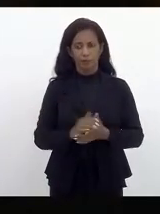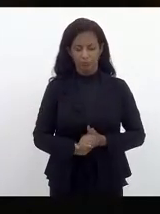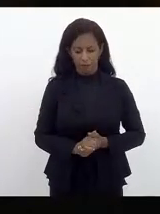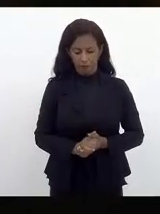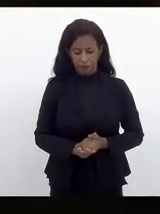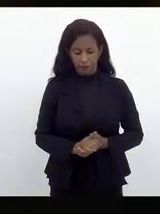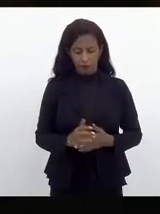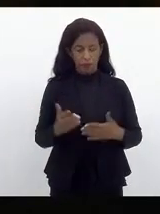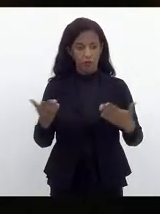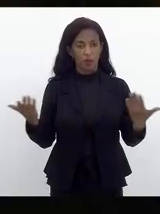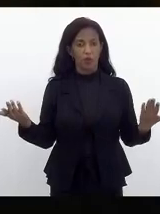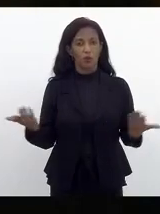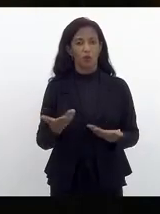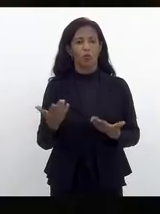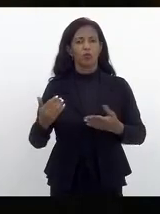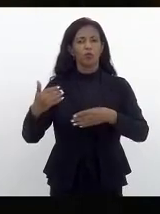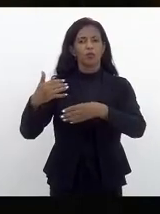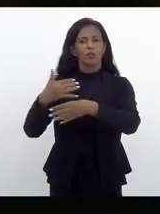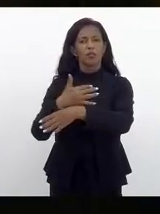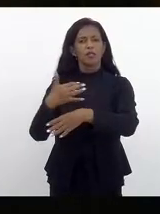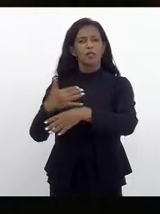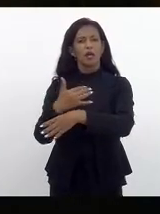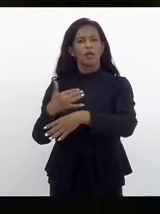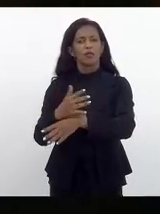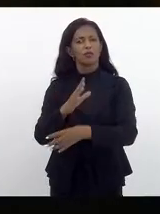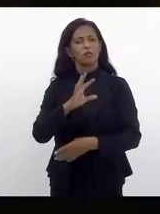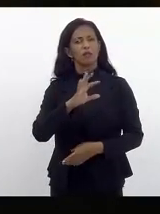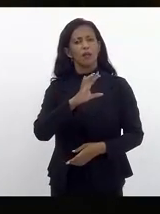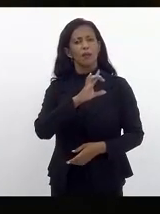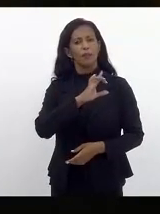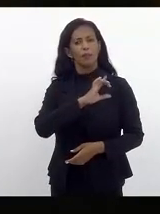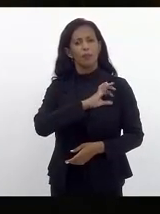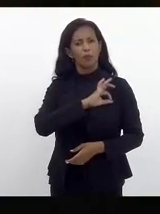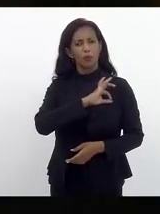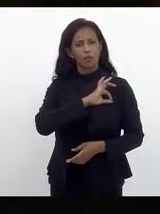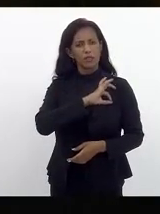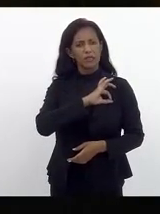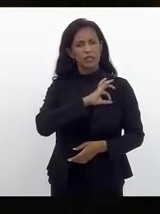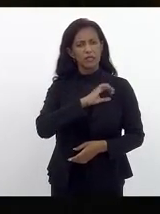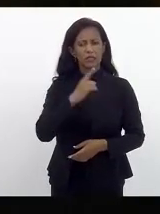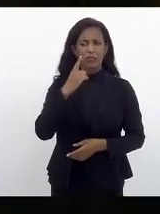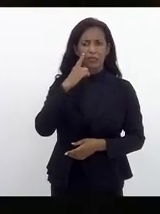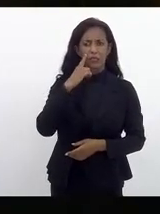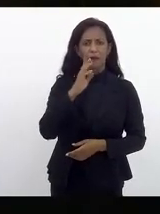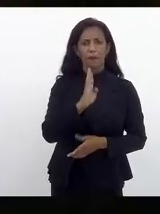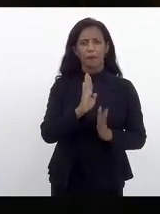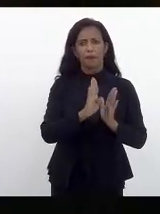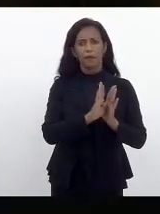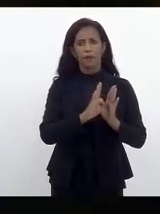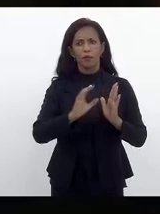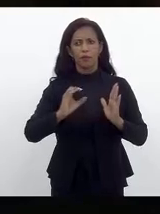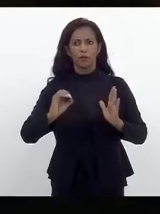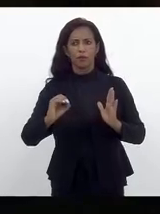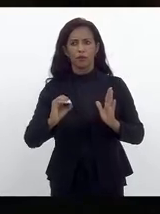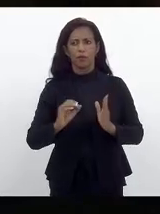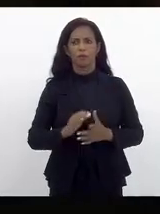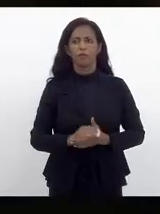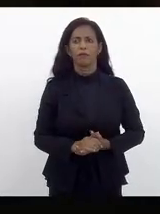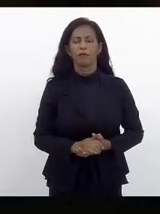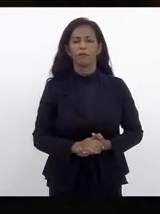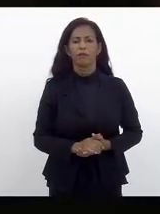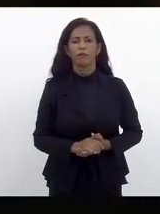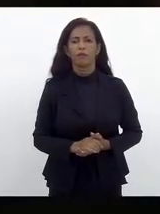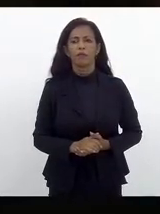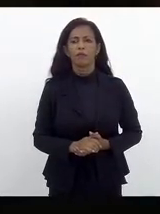eu estive na cidade da polícia e fiz um registro de ocorrência. Mas o